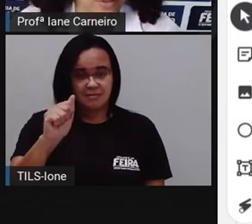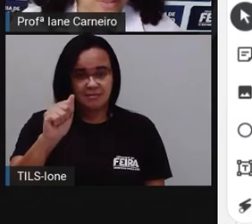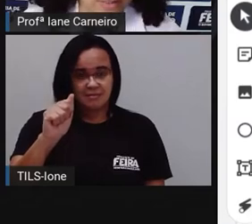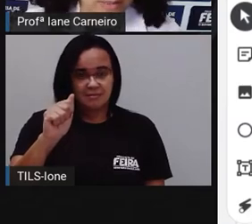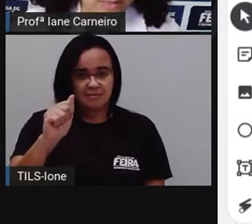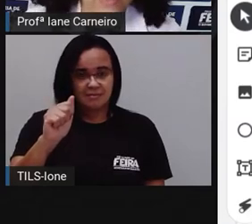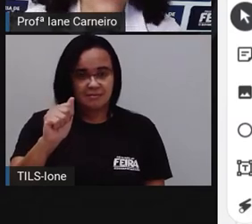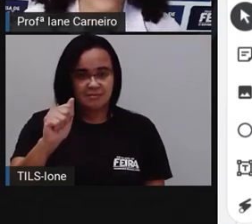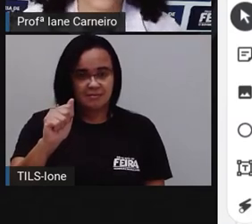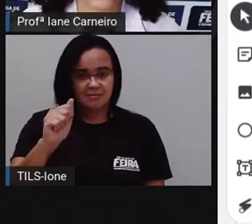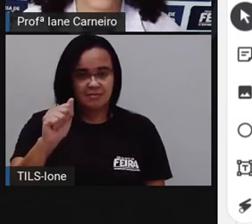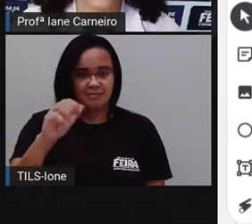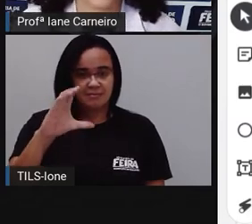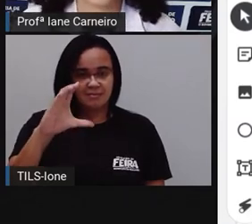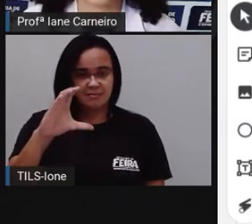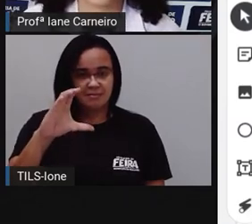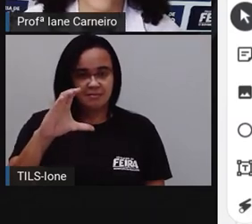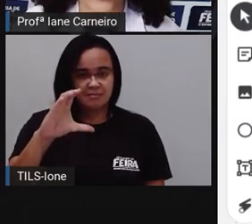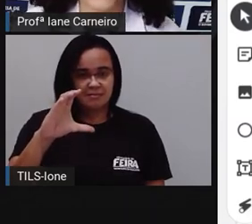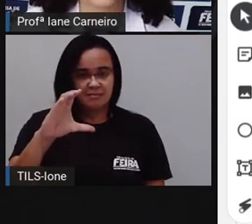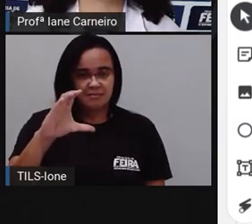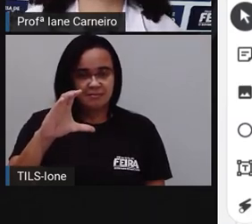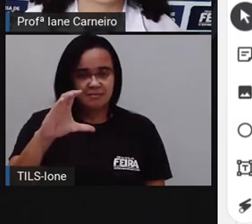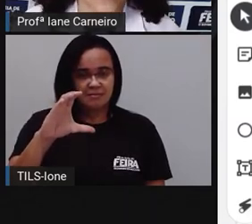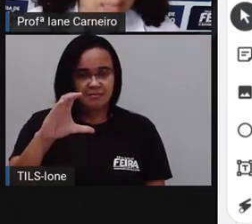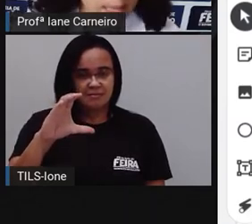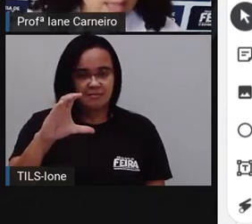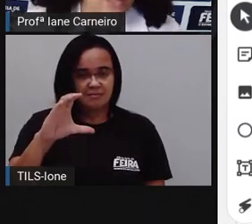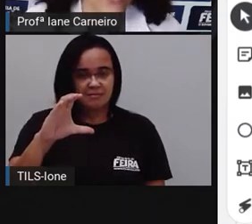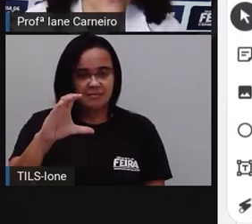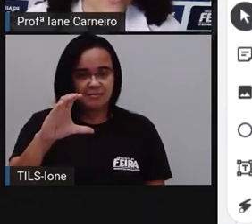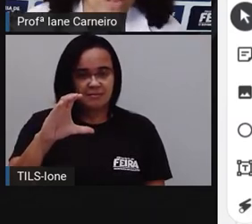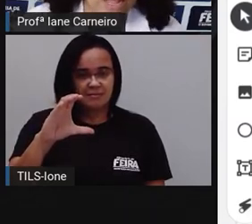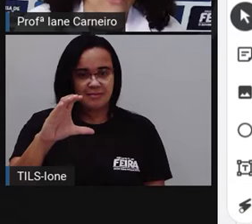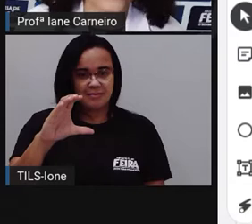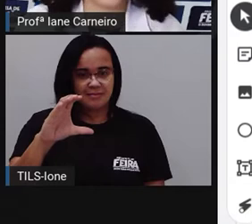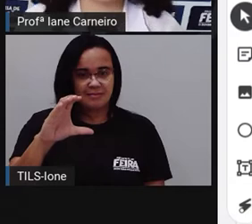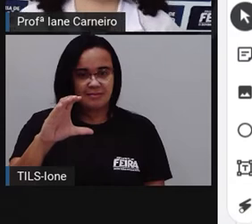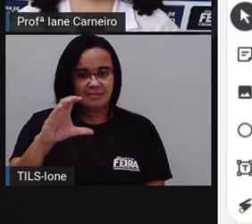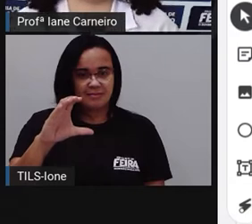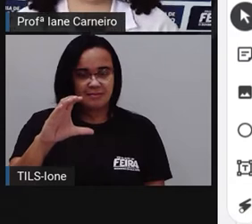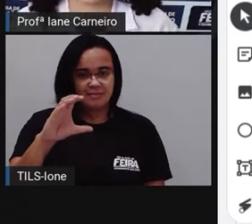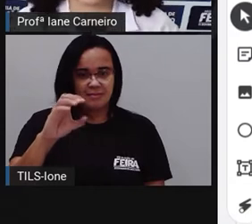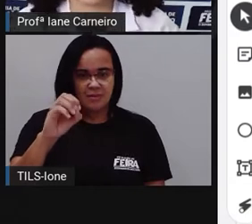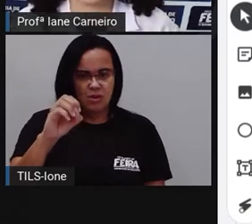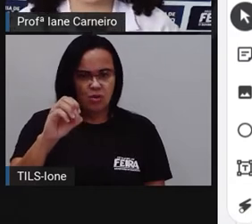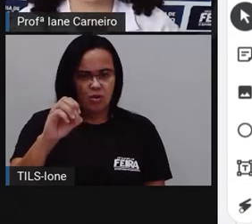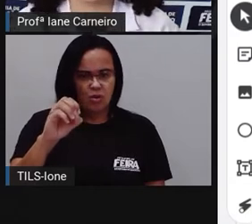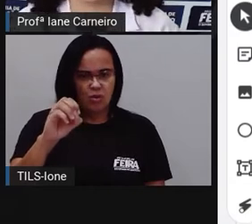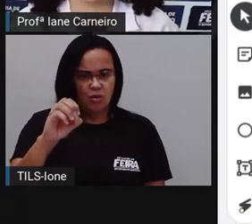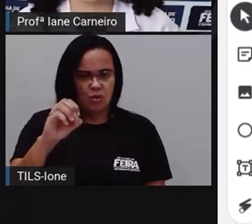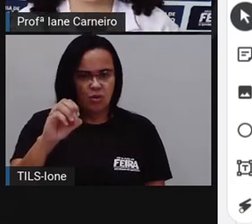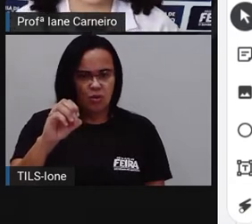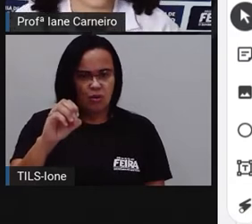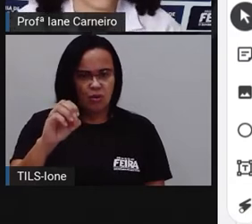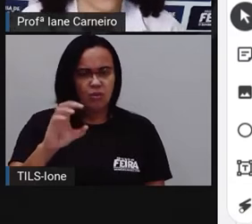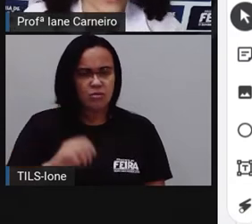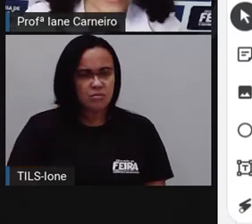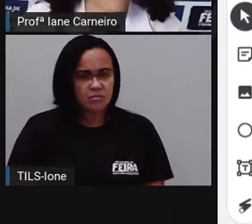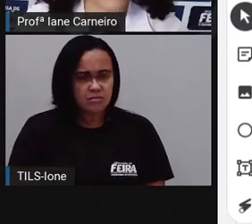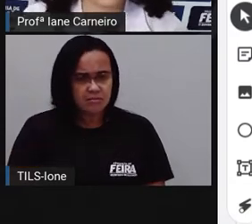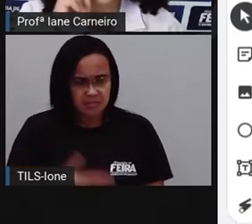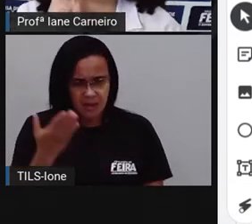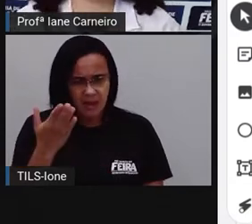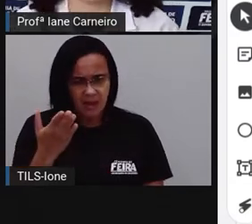xó? C, para fazer o xó, né? O C, o A, o I, o O. É assim?